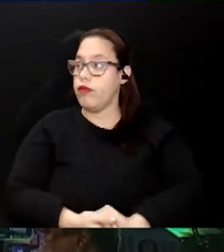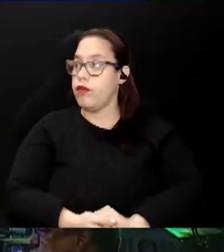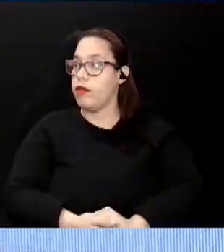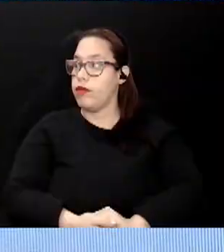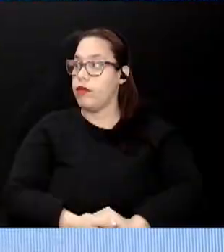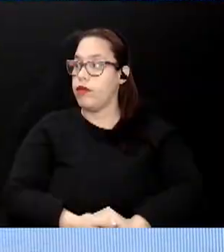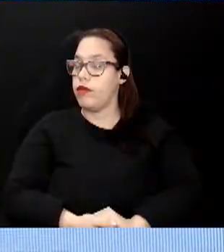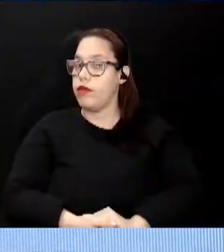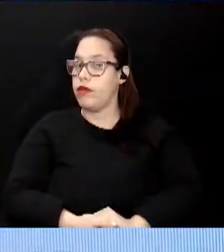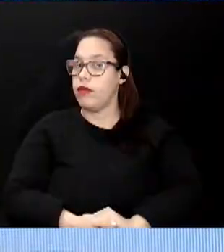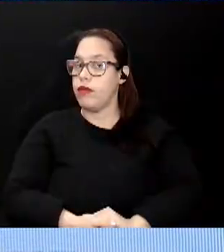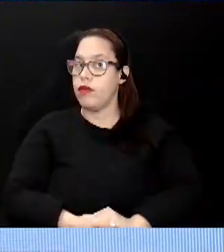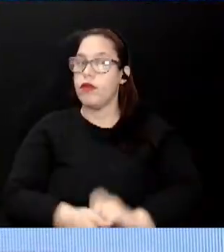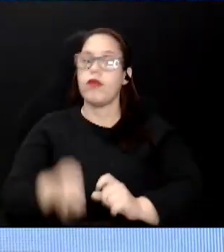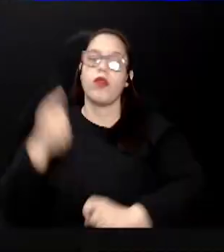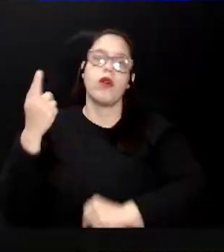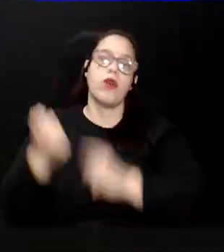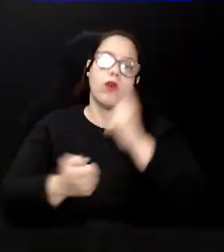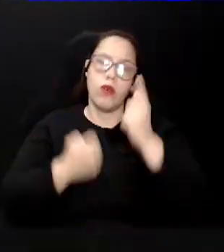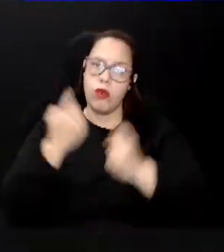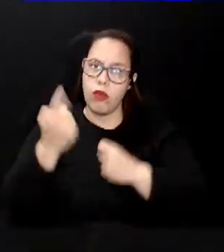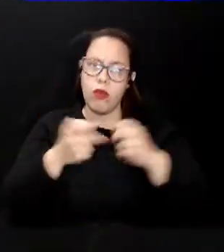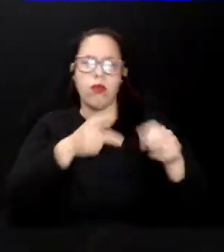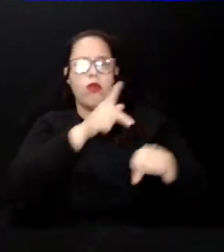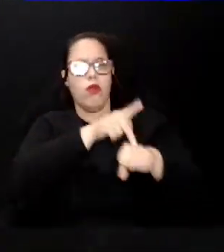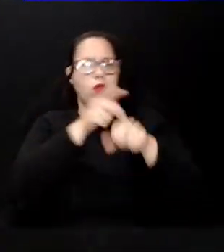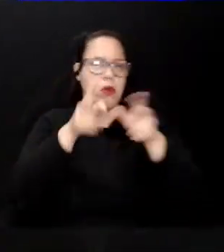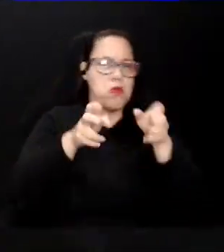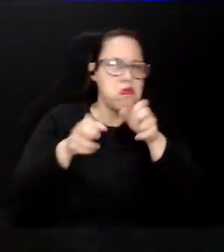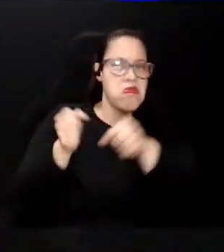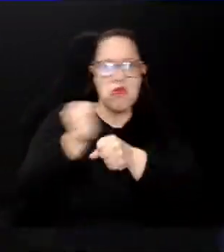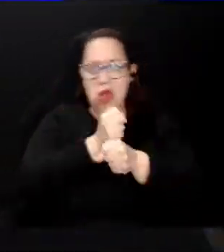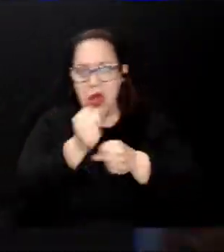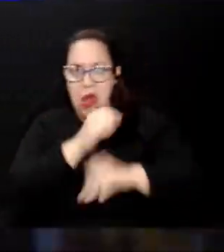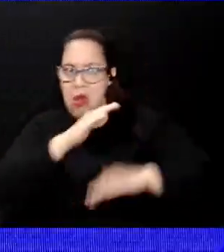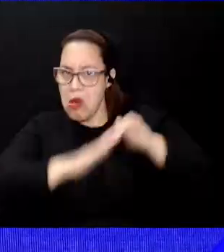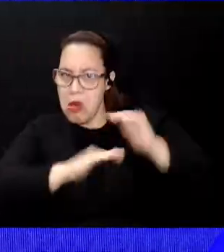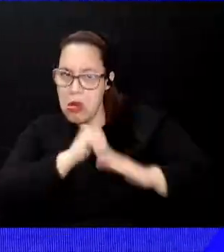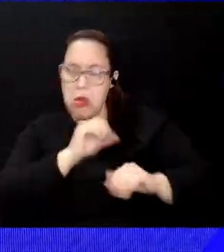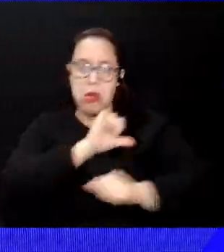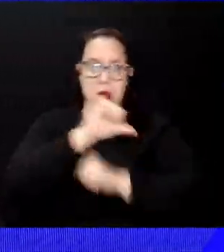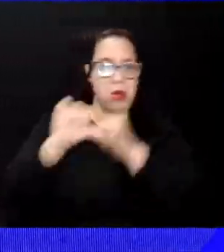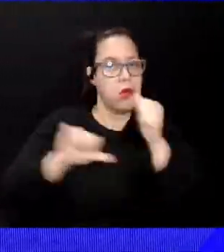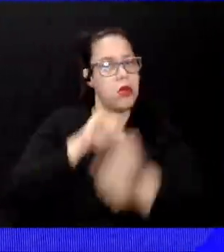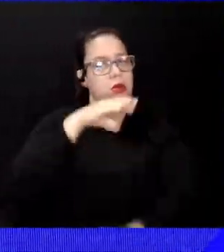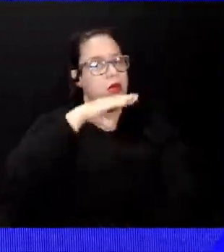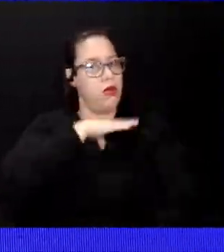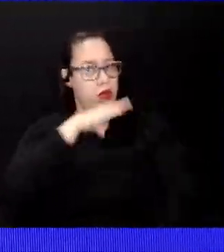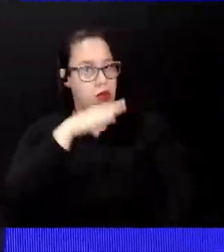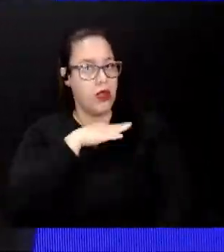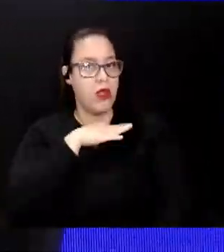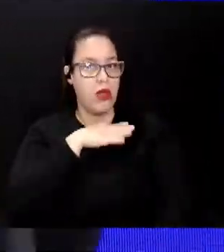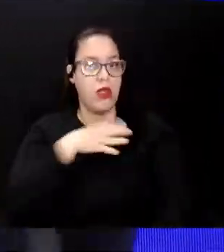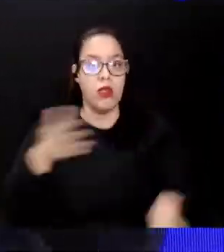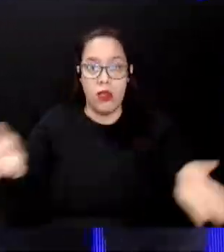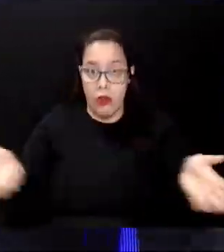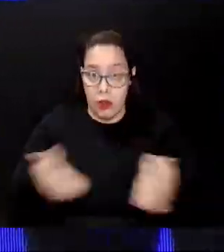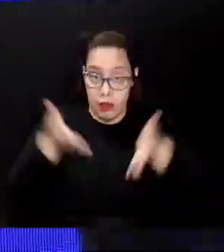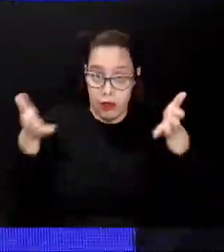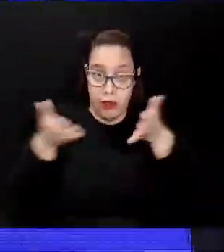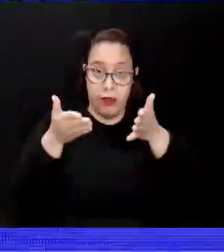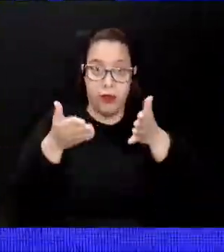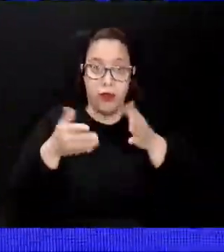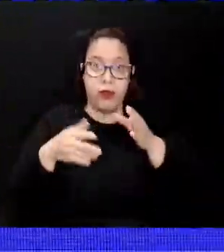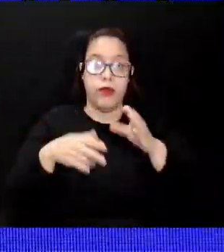Enquanto muitos prêmios reconhecem obras e serviços que transformam as cidades, uma iniciativa da Câmara de Campinas